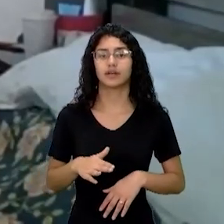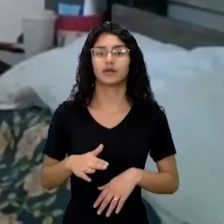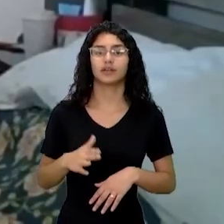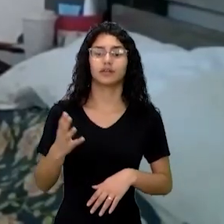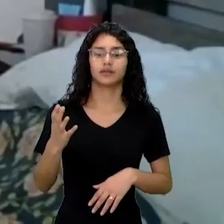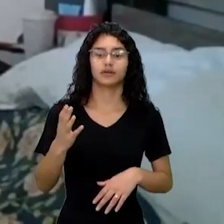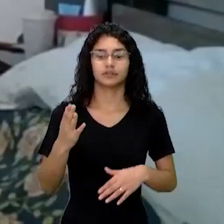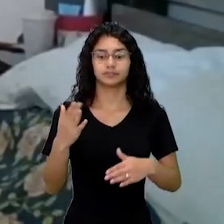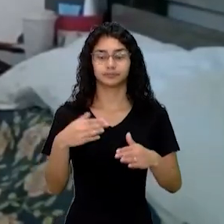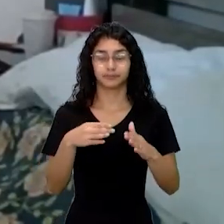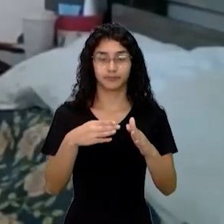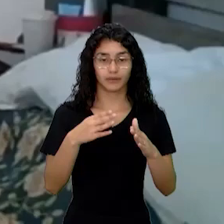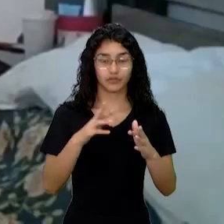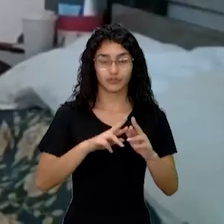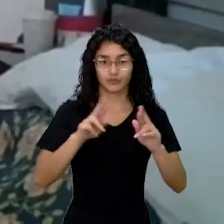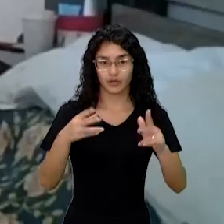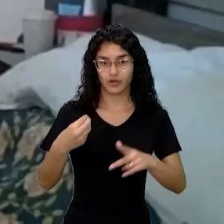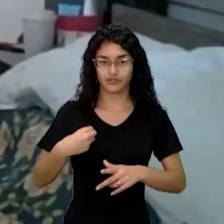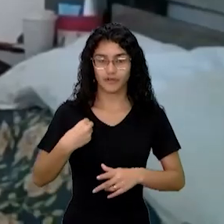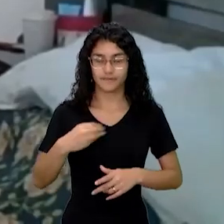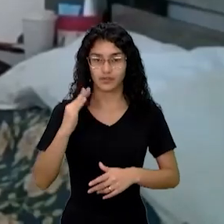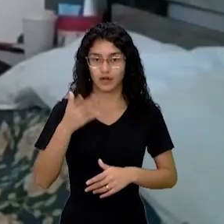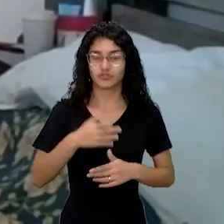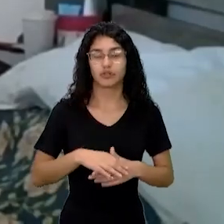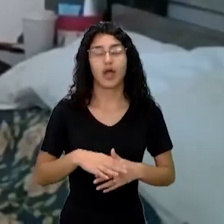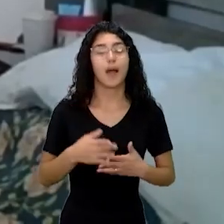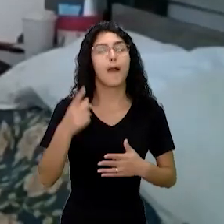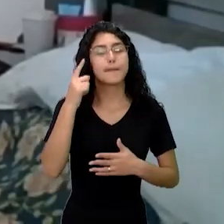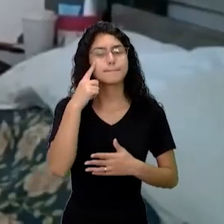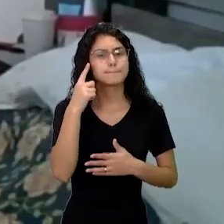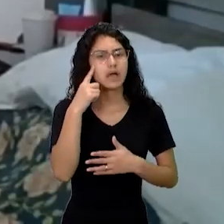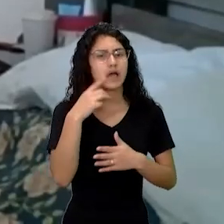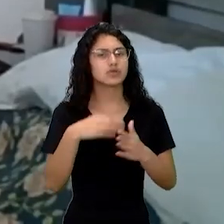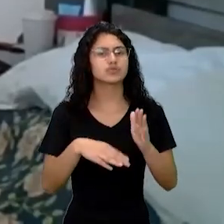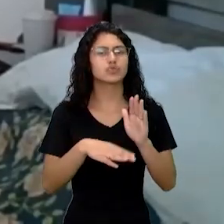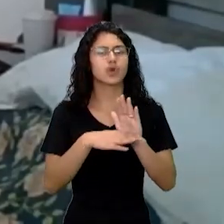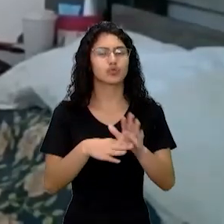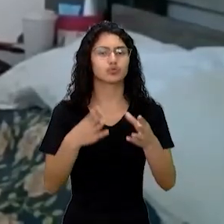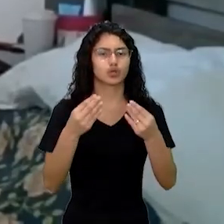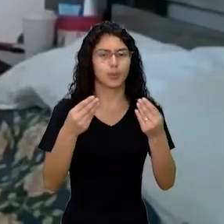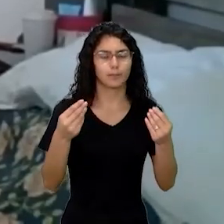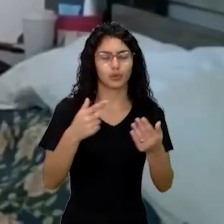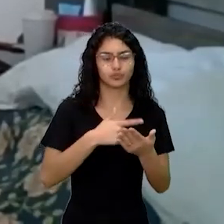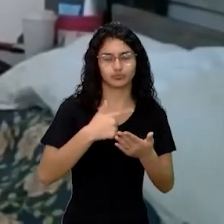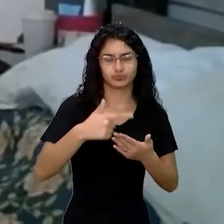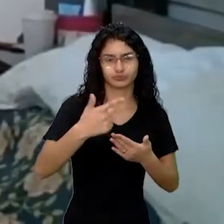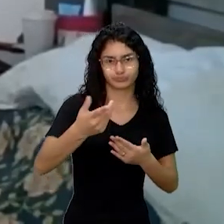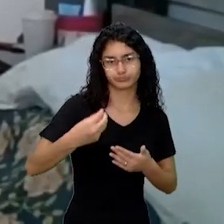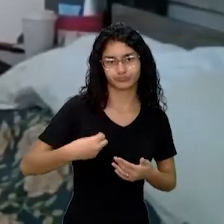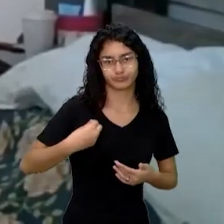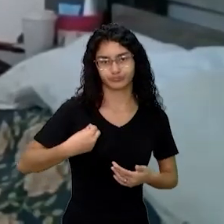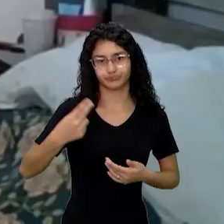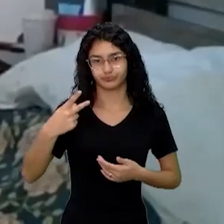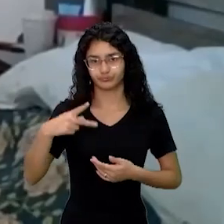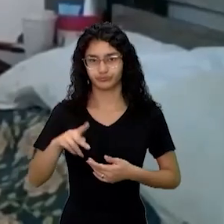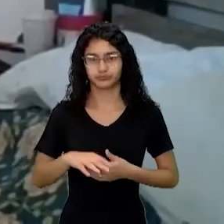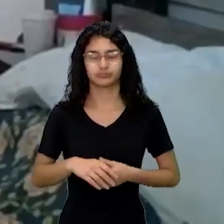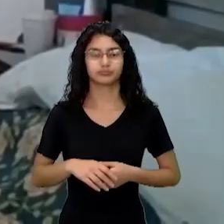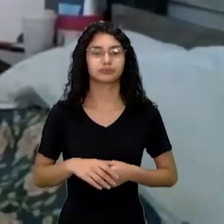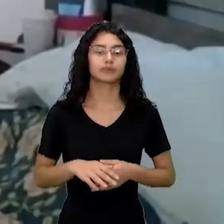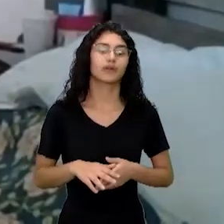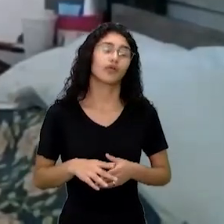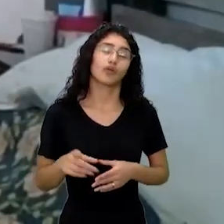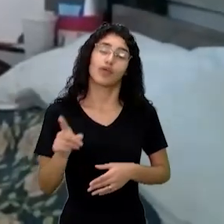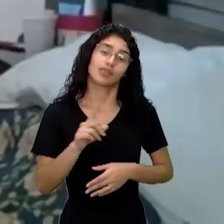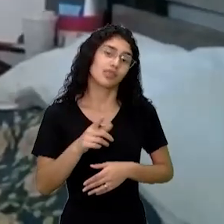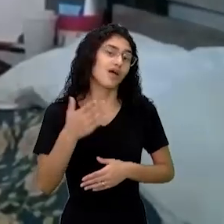outra fase, né, da vida, eu acredito que isso possa ajudar muito ao longo da vida dela, principalmente na fase adulta, né. Foi o que não